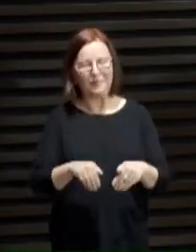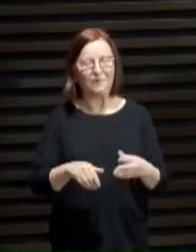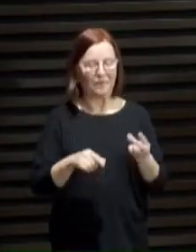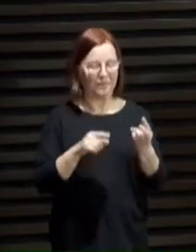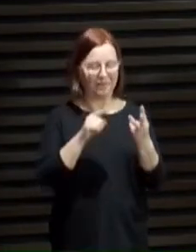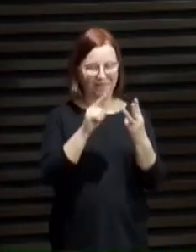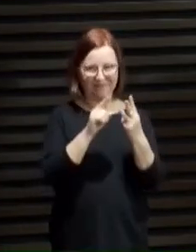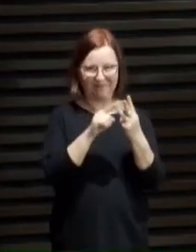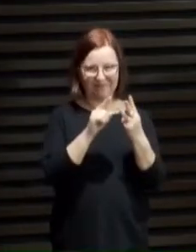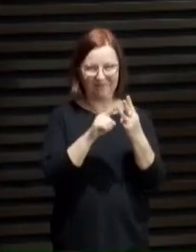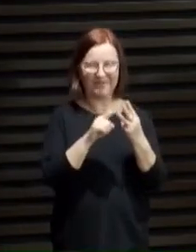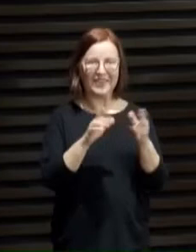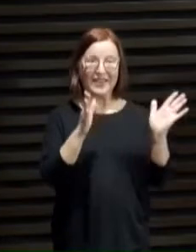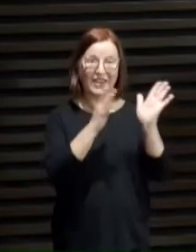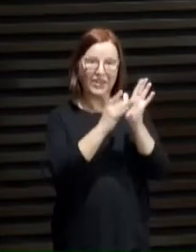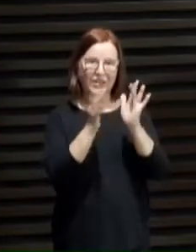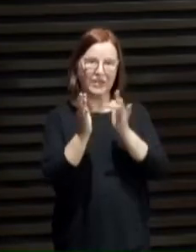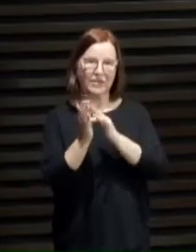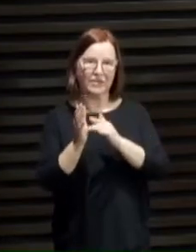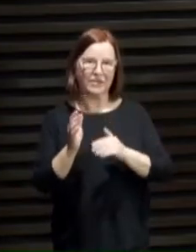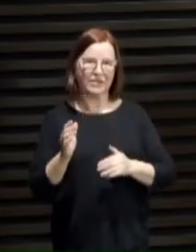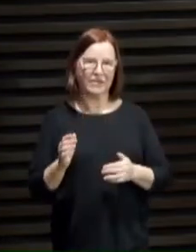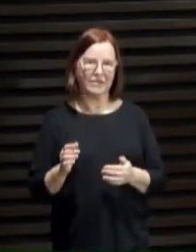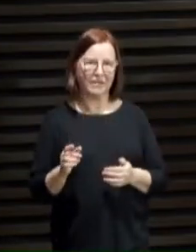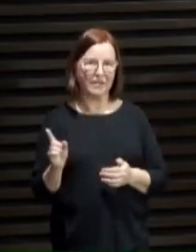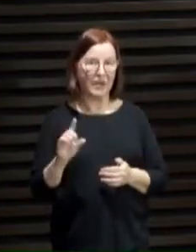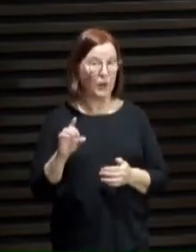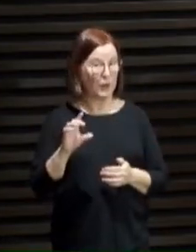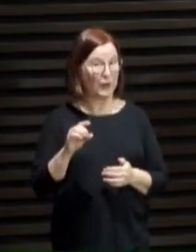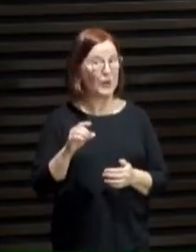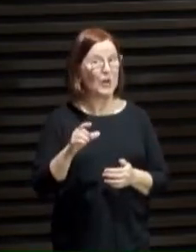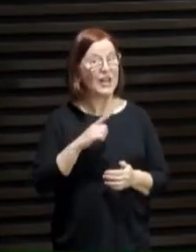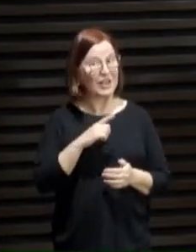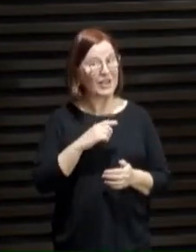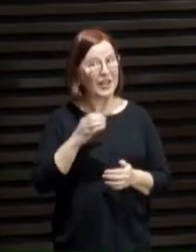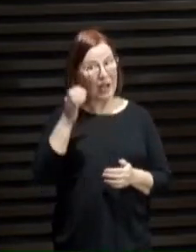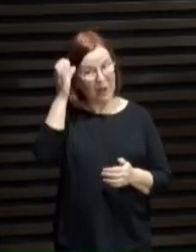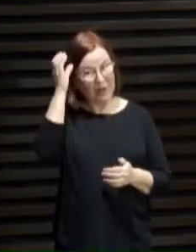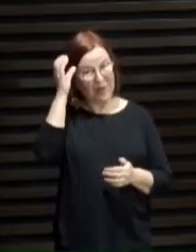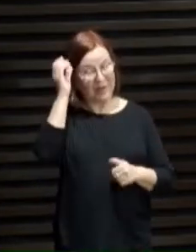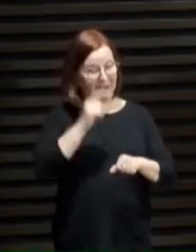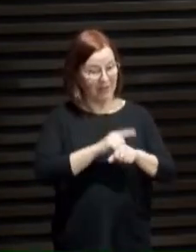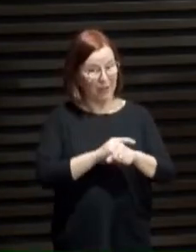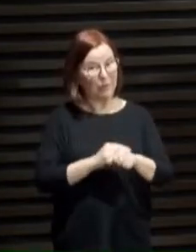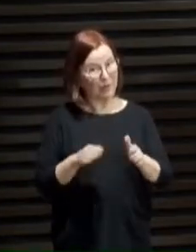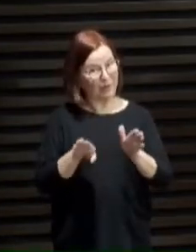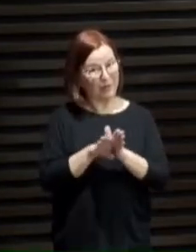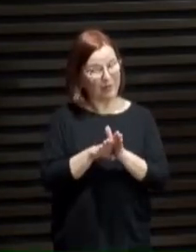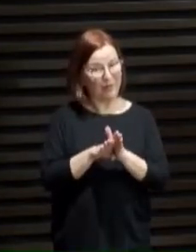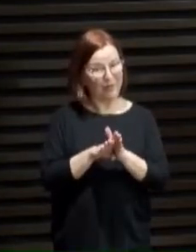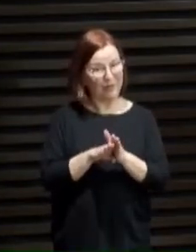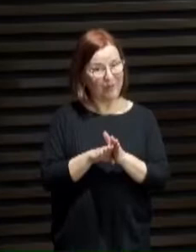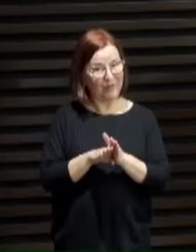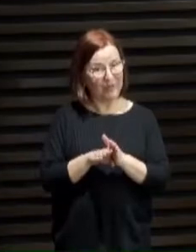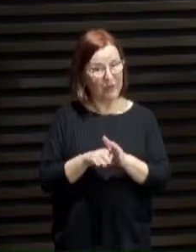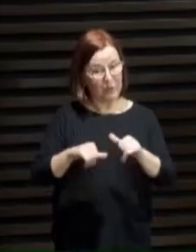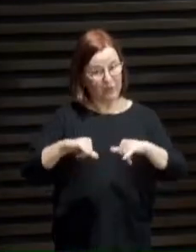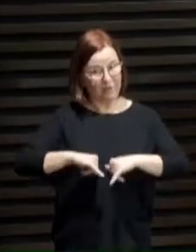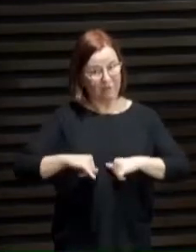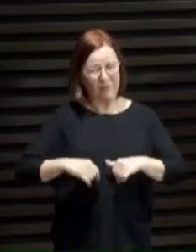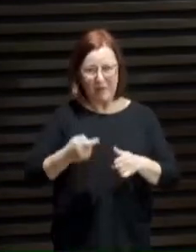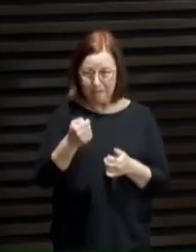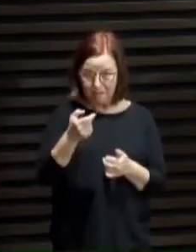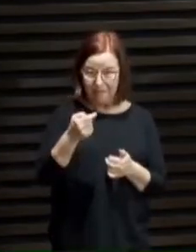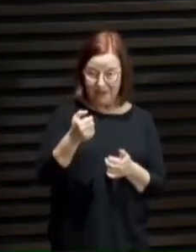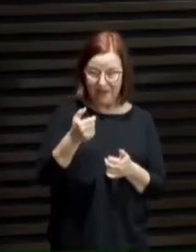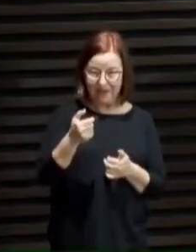Terceiro, Jesus não só tinha consciência de que o tempo tinha chegado, de que o sofrimento está às portas,